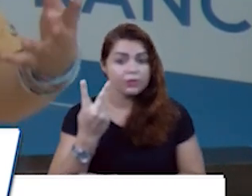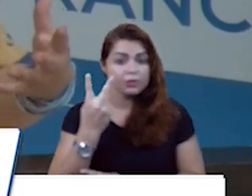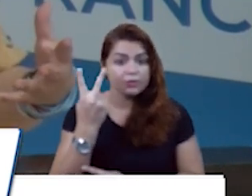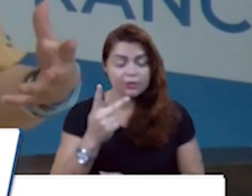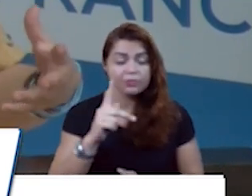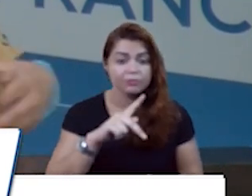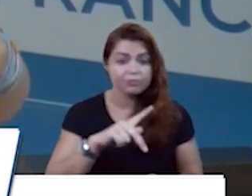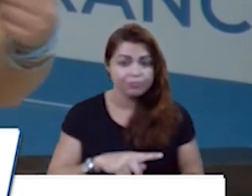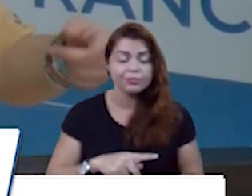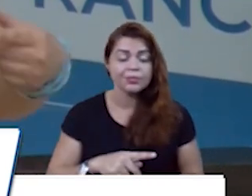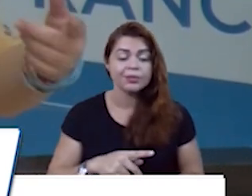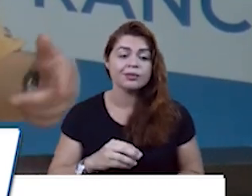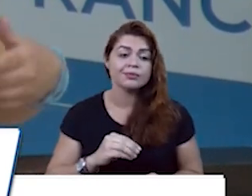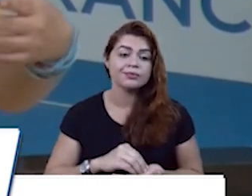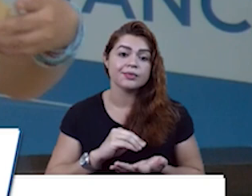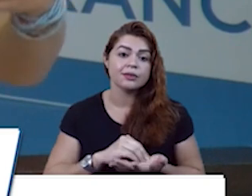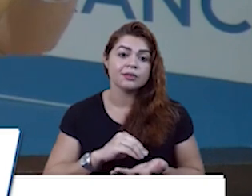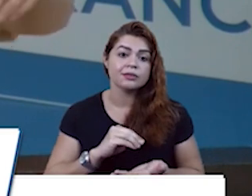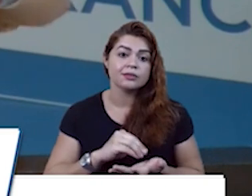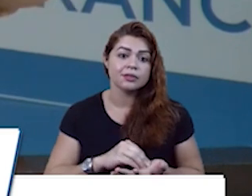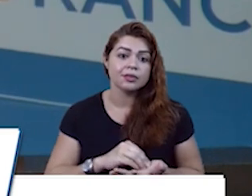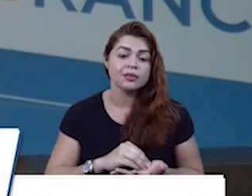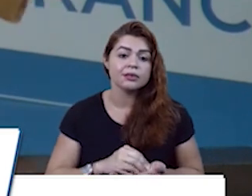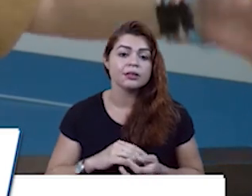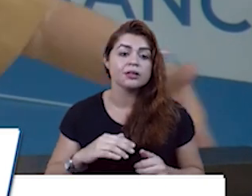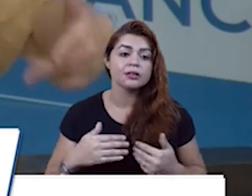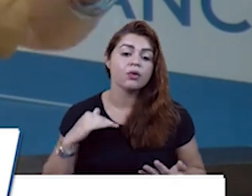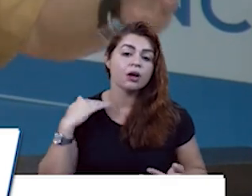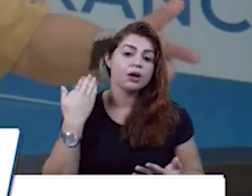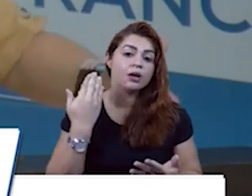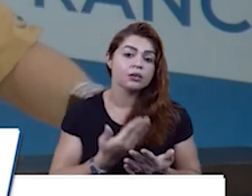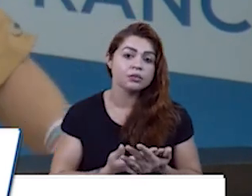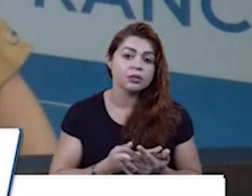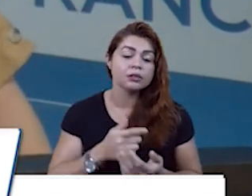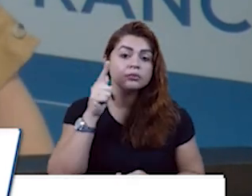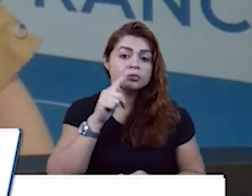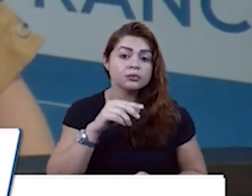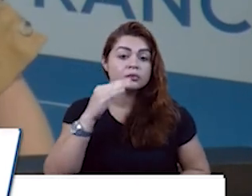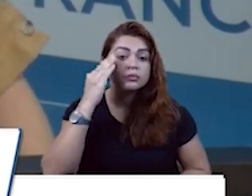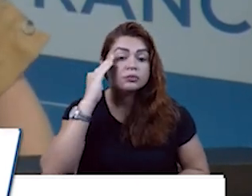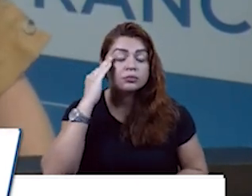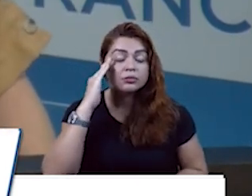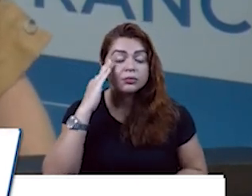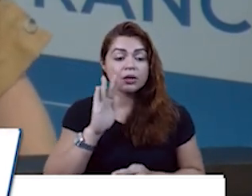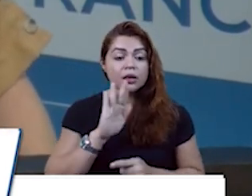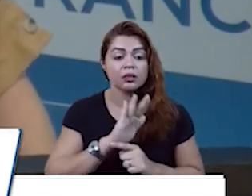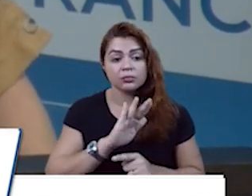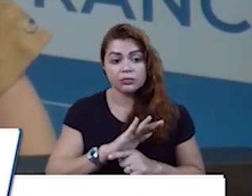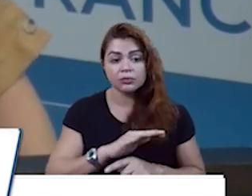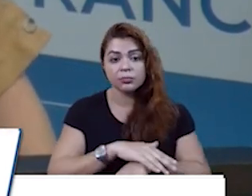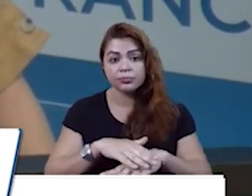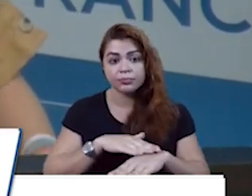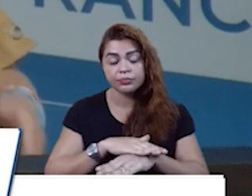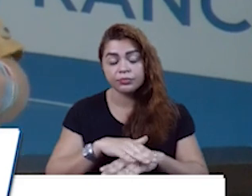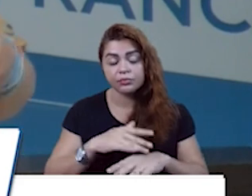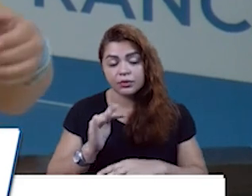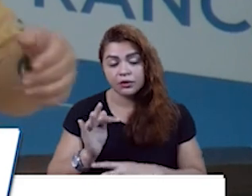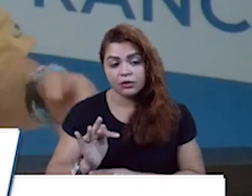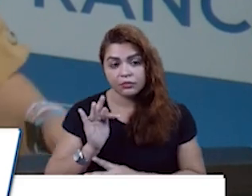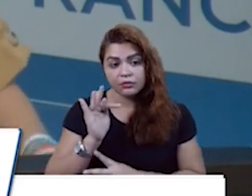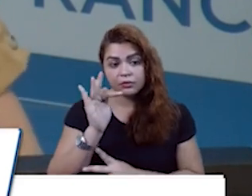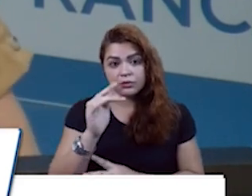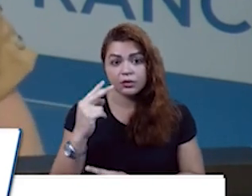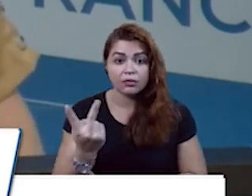até que a gente consiga entender e ajudar, né, a conversar futuramente sobre essa valorização,